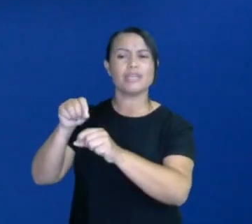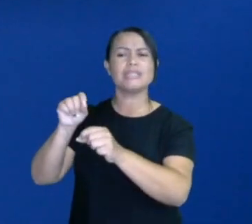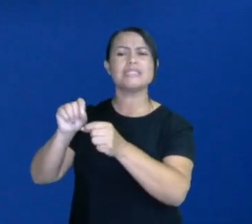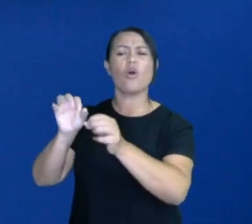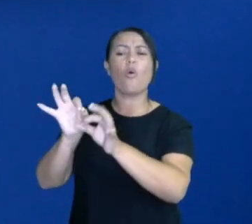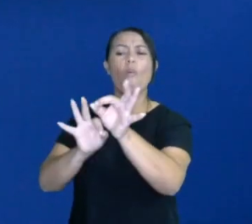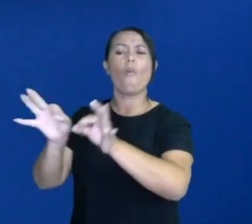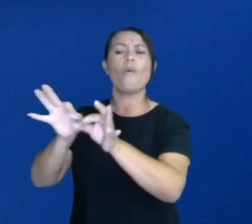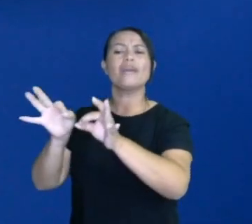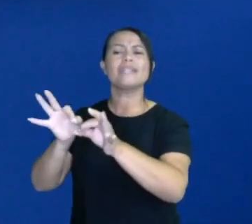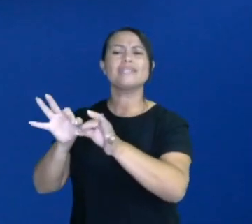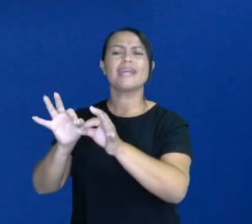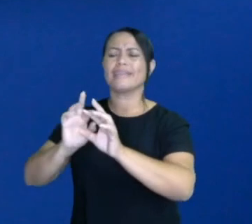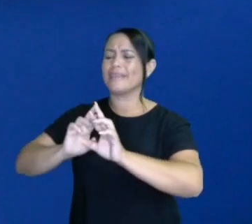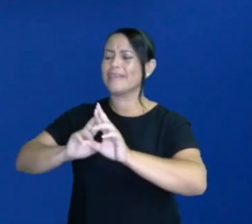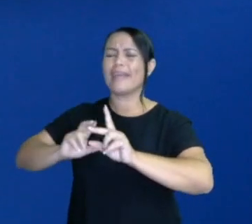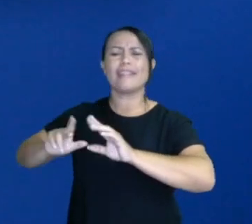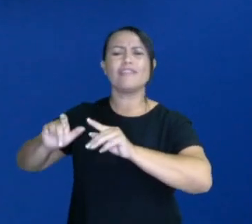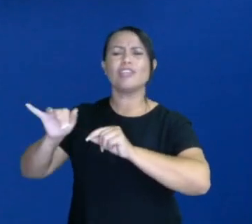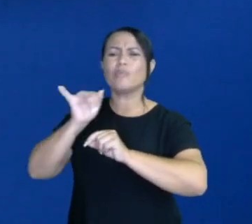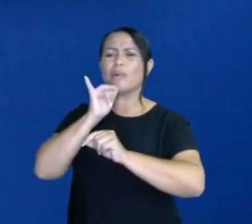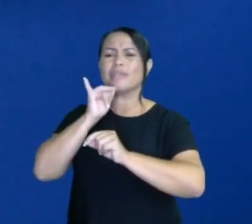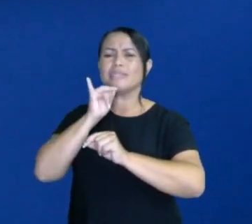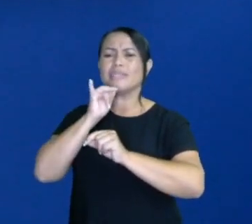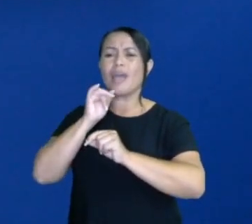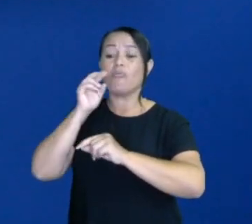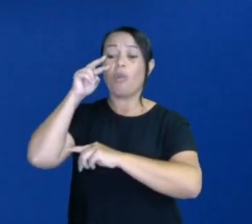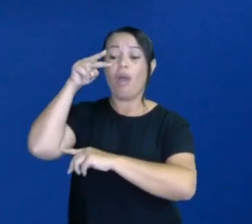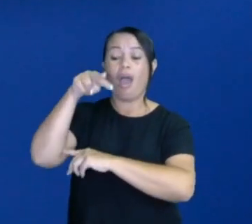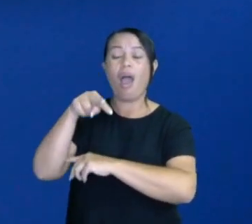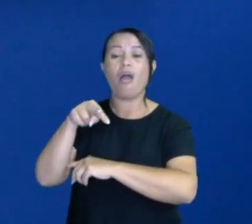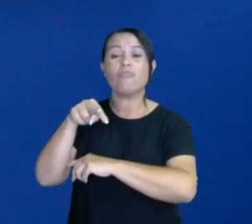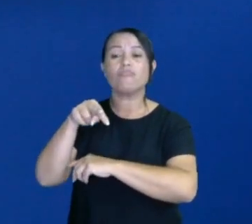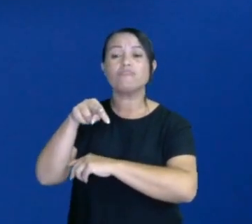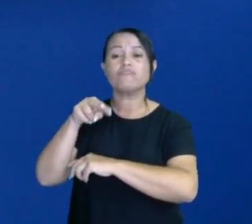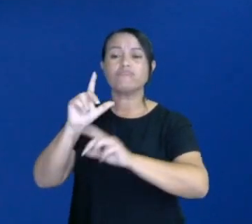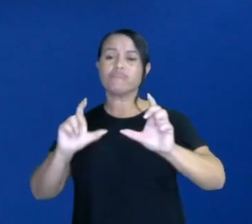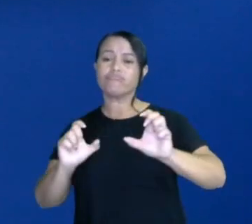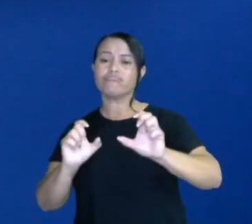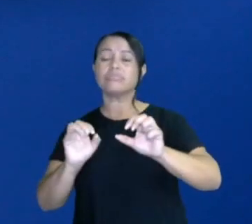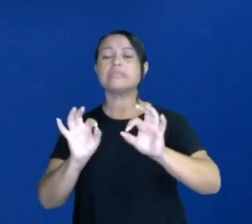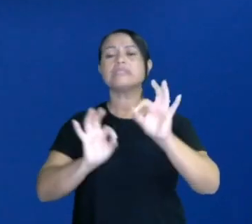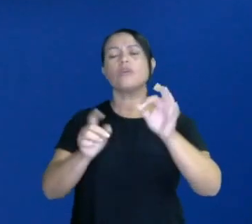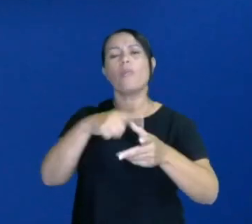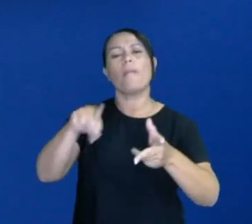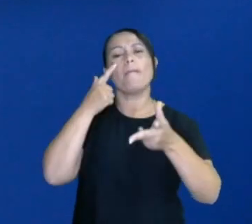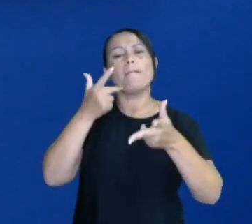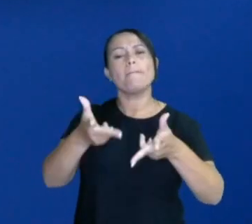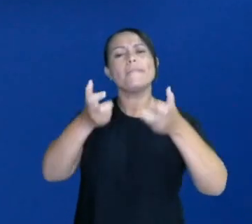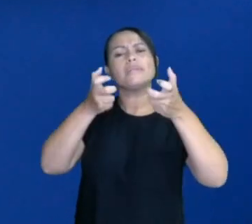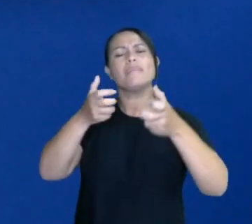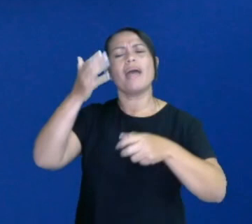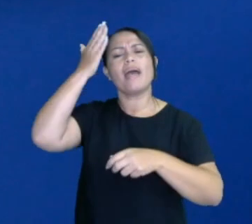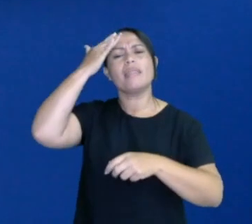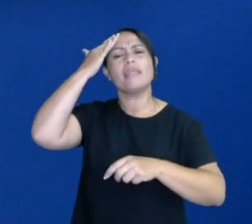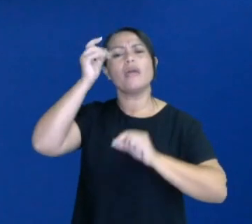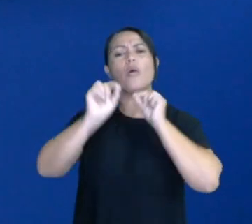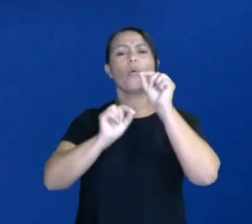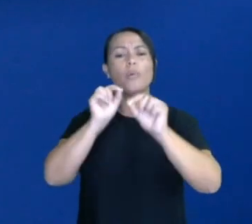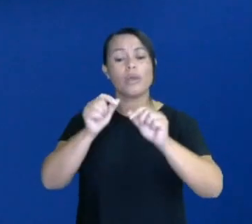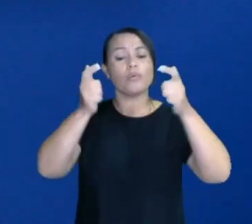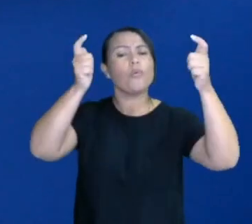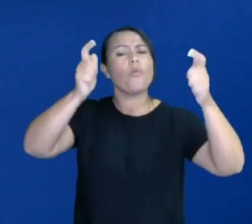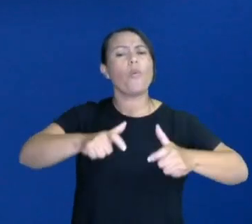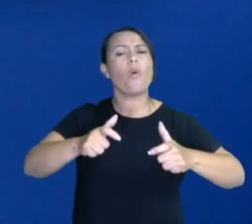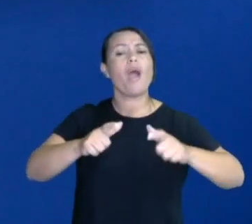feitas de diversos ângulos. Então, isso também deve ser considerado para que vocês consigam perceber e entender de qual